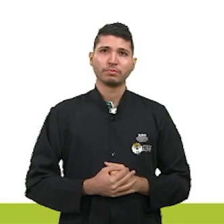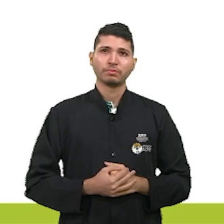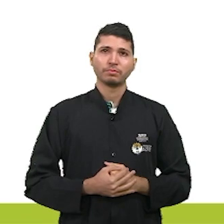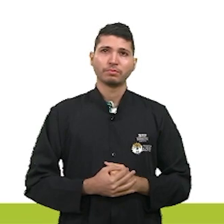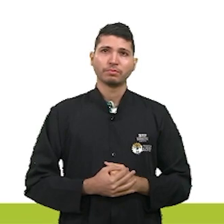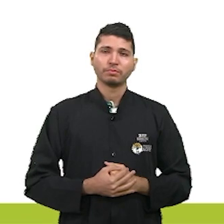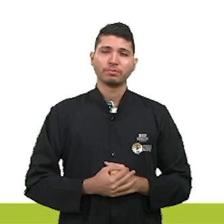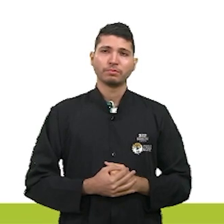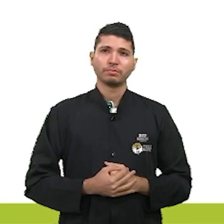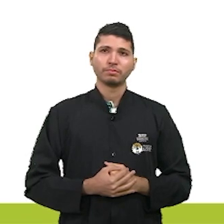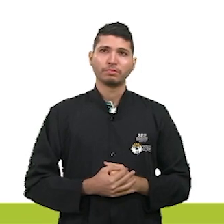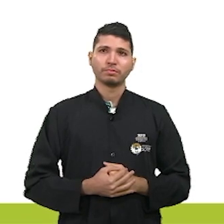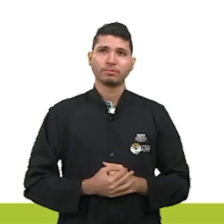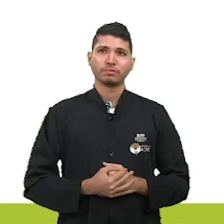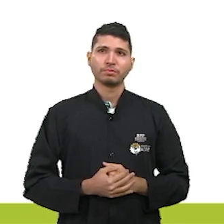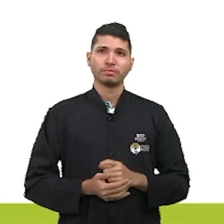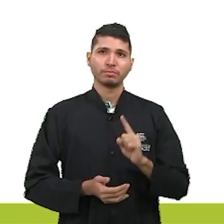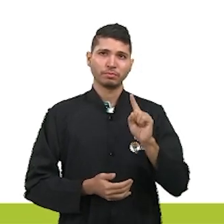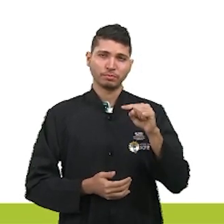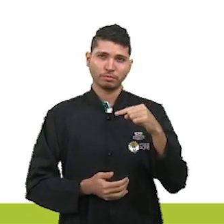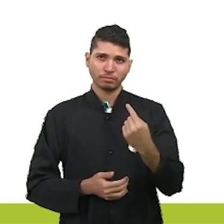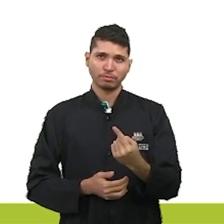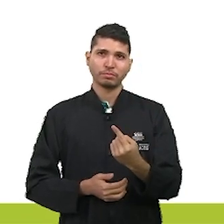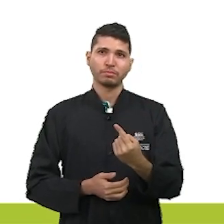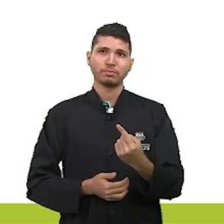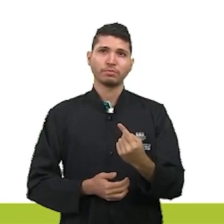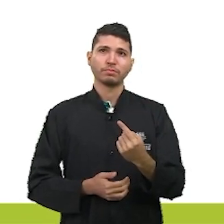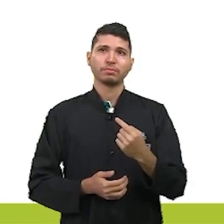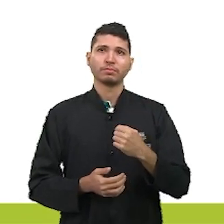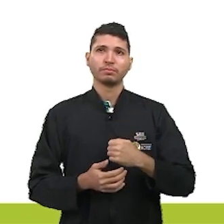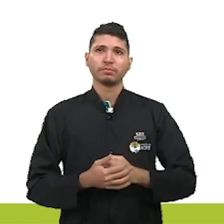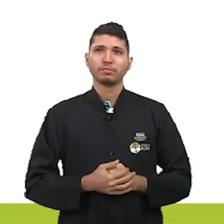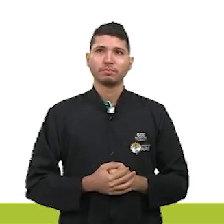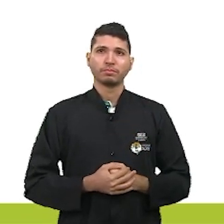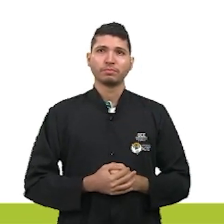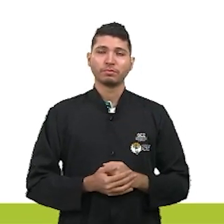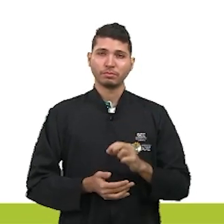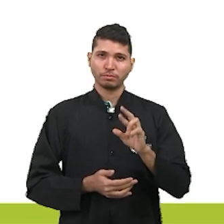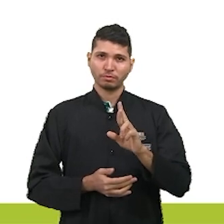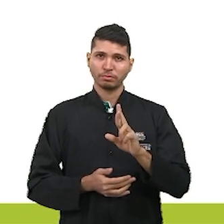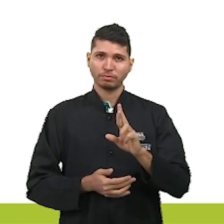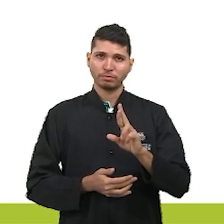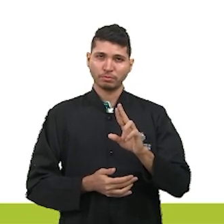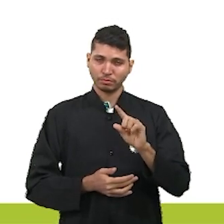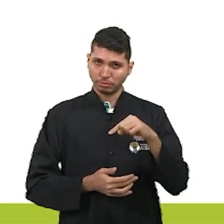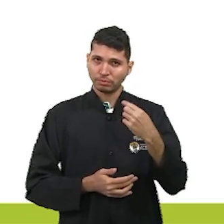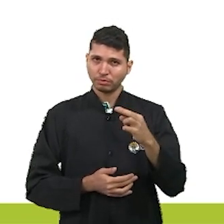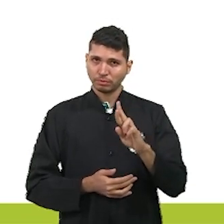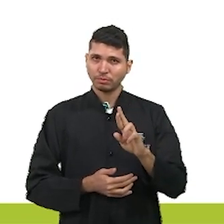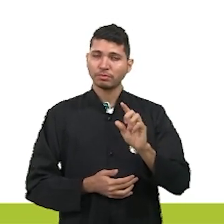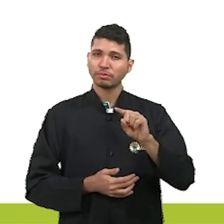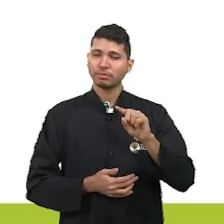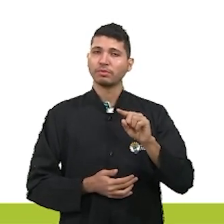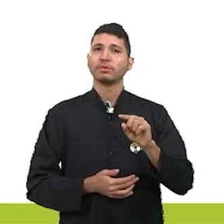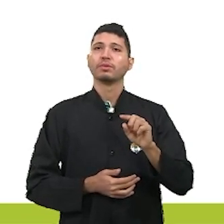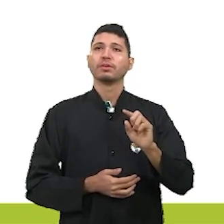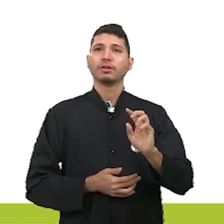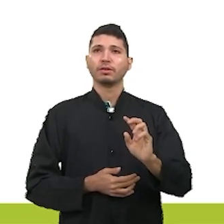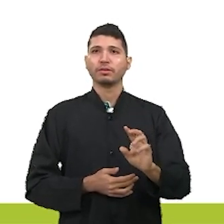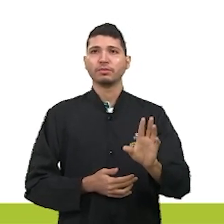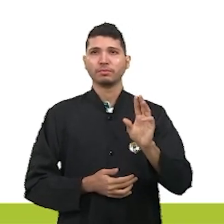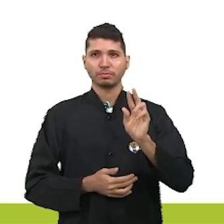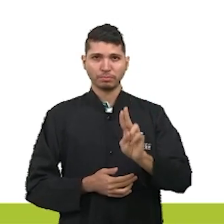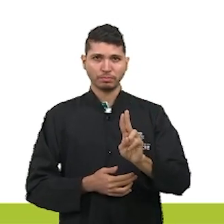Depois do R vem U, ótimo. Então, tem aquelas que tem MA,